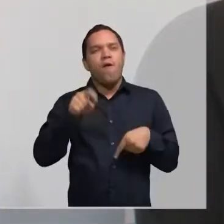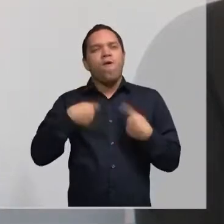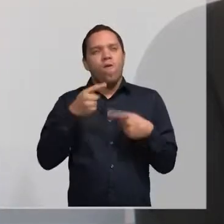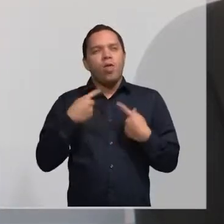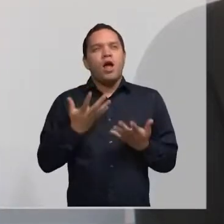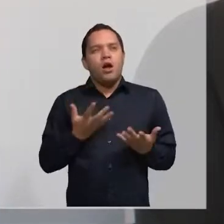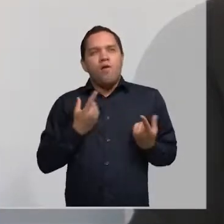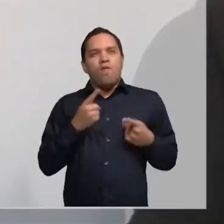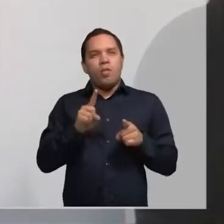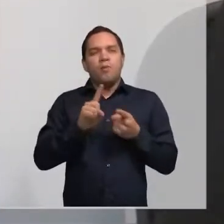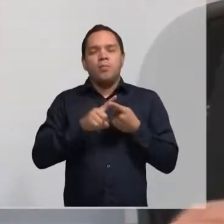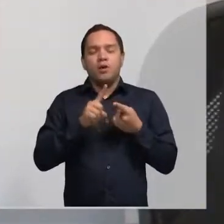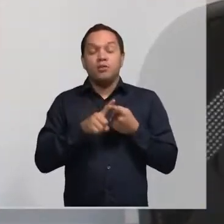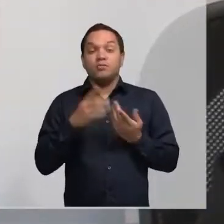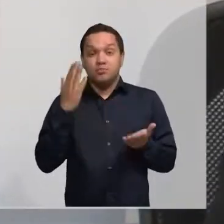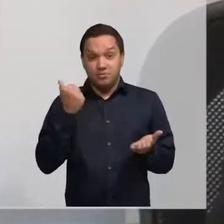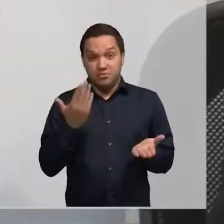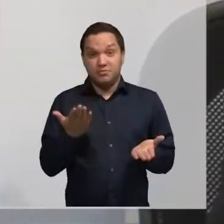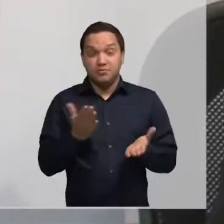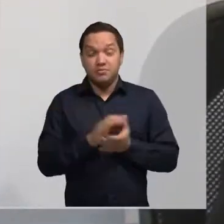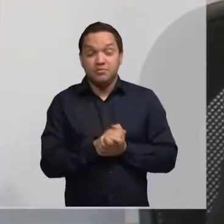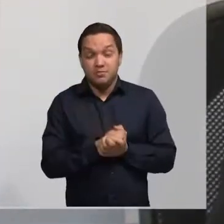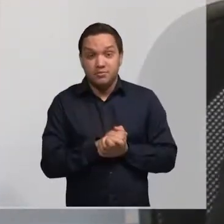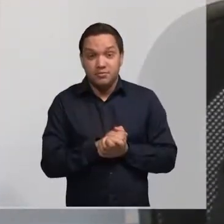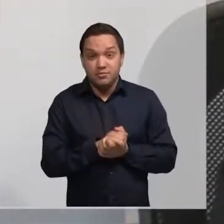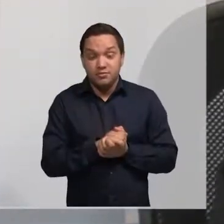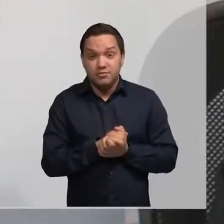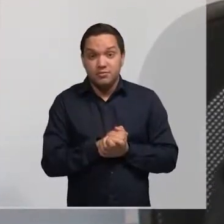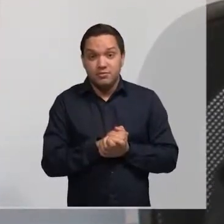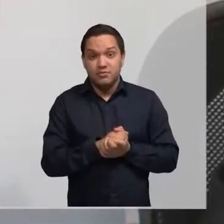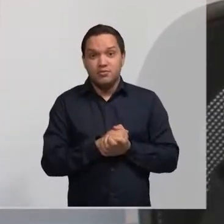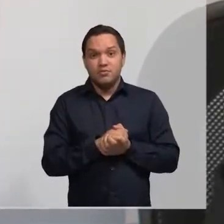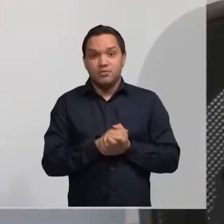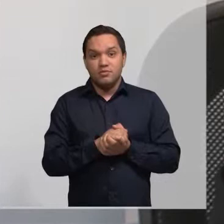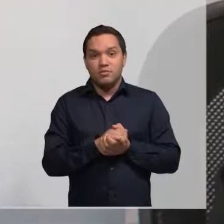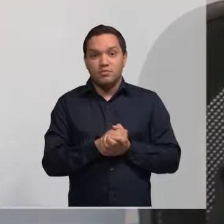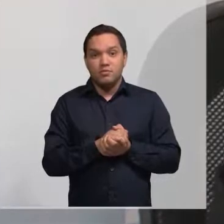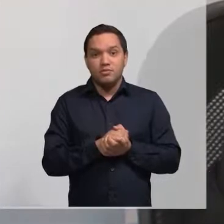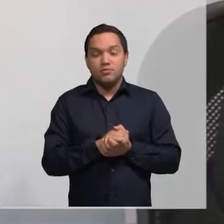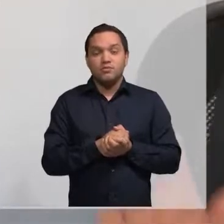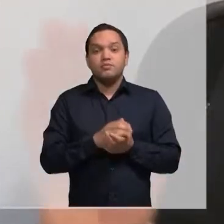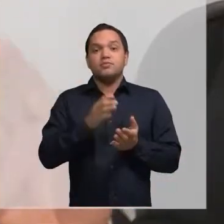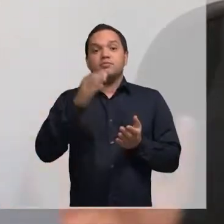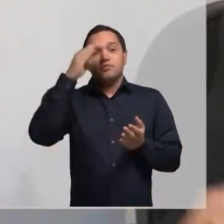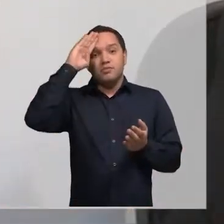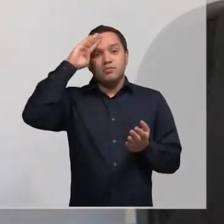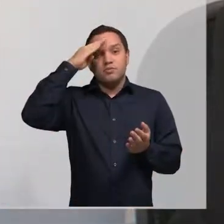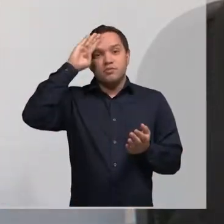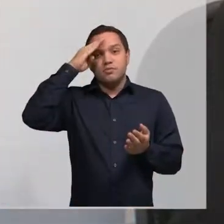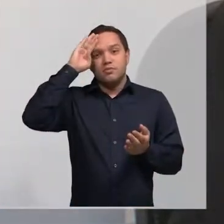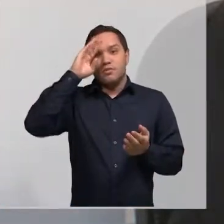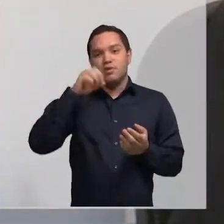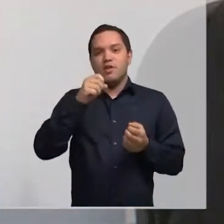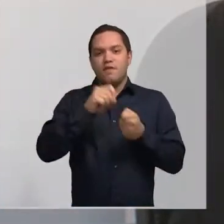Armado. Aí alguém vai dizer, Luiz Carlos, o que tem a ver você falar um pouco da vida do Bolsonaro? Bolsonaro é paraquedista.